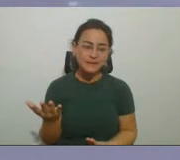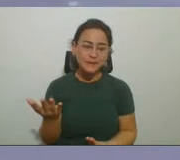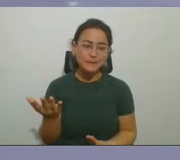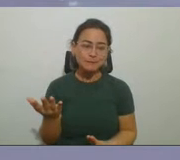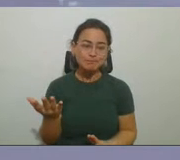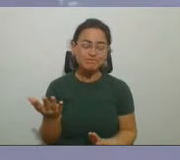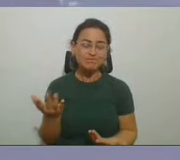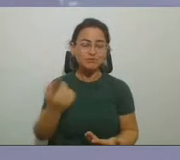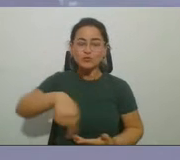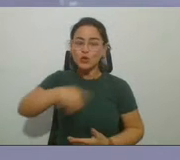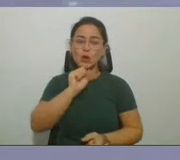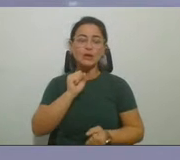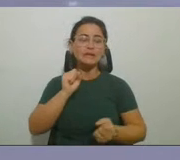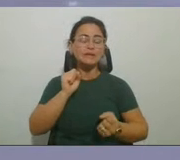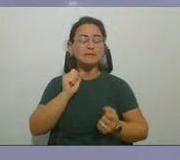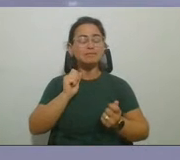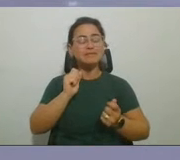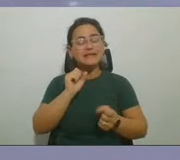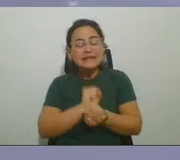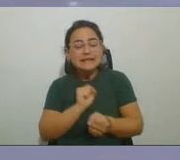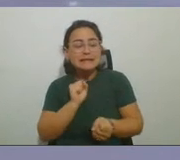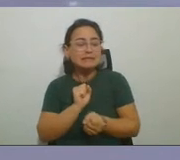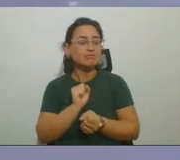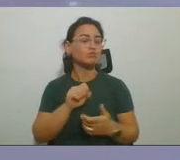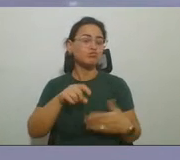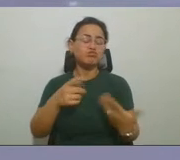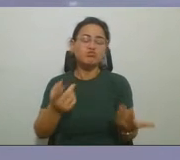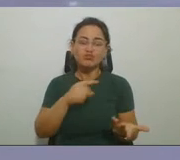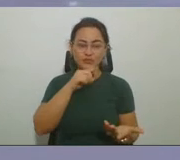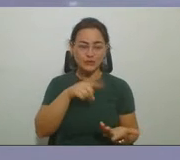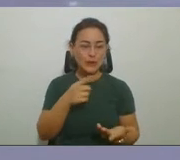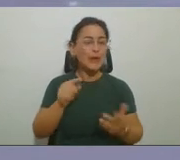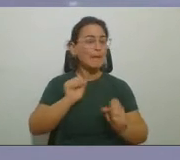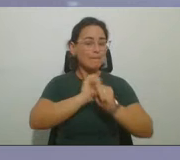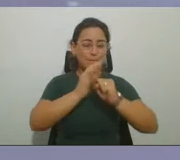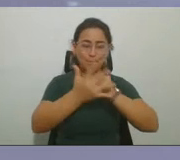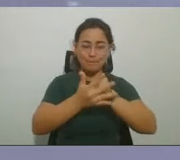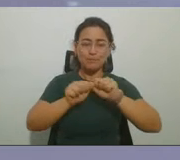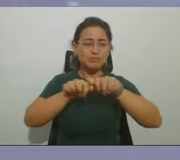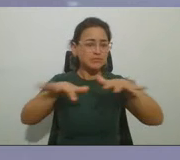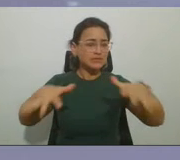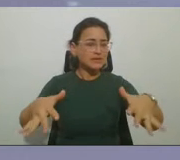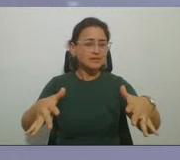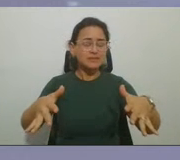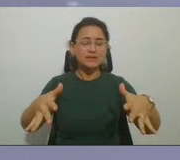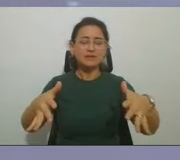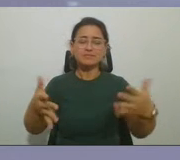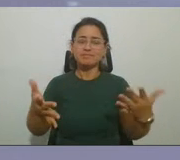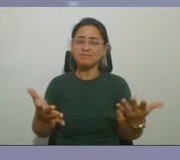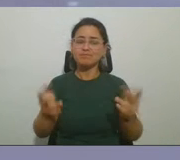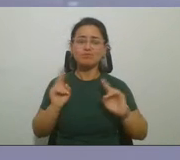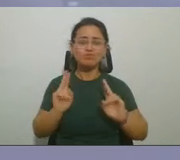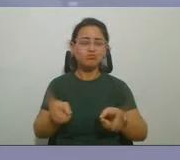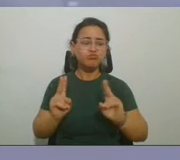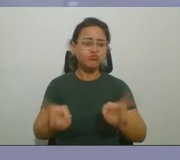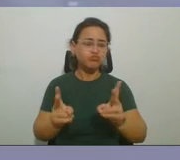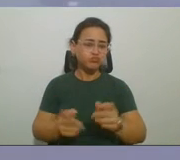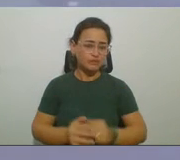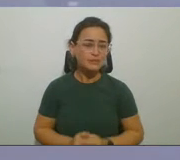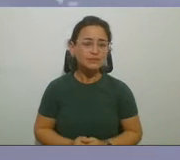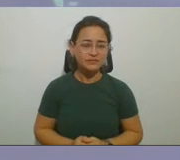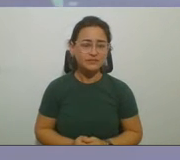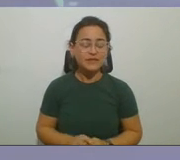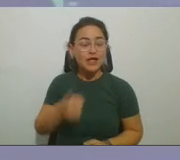inconstante, incerta, e a pandemia da Covid-19 veio para nos mostrar o quanto